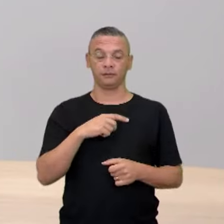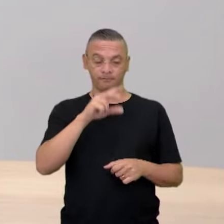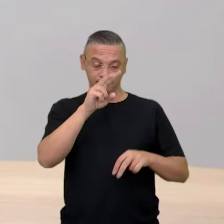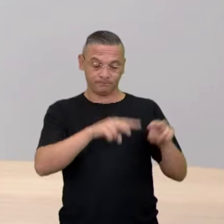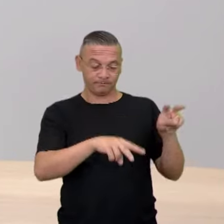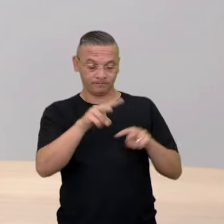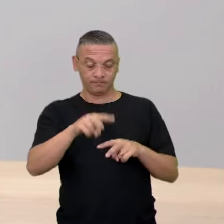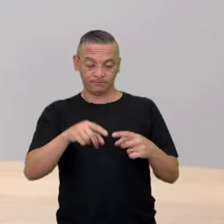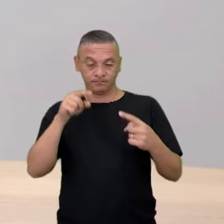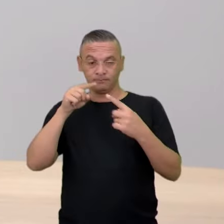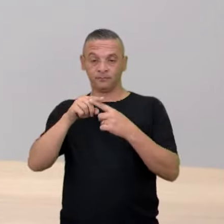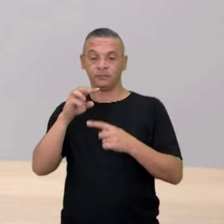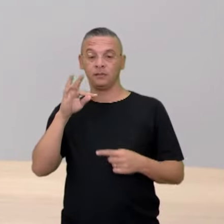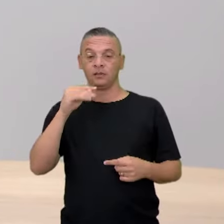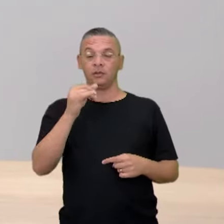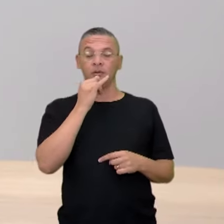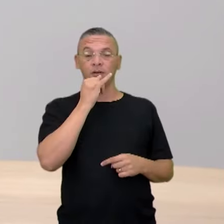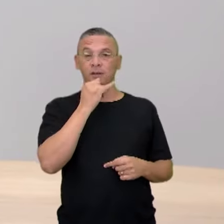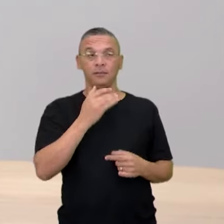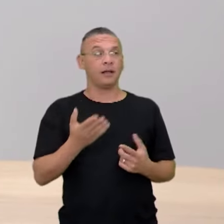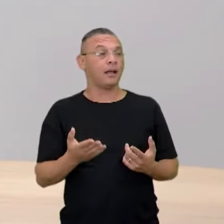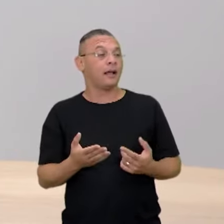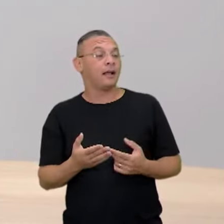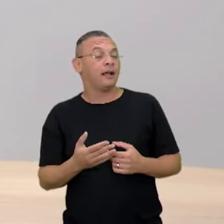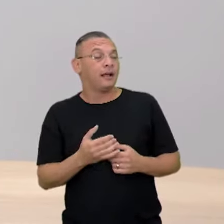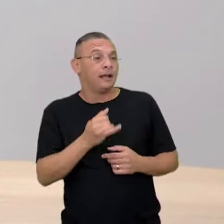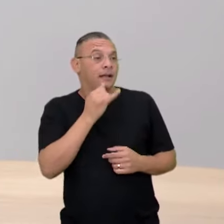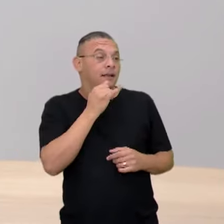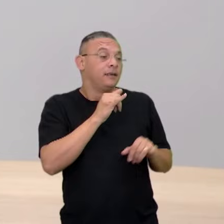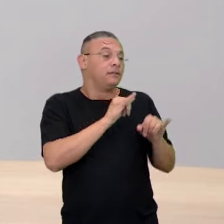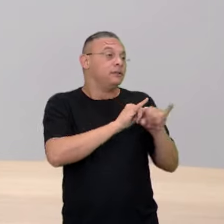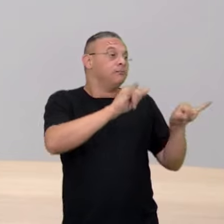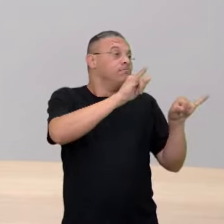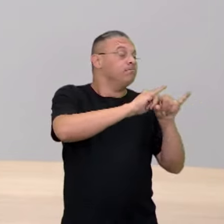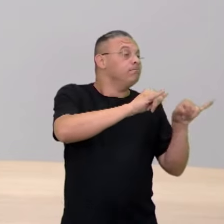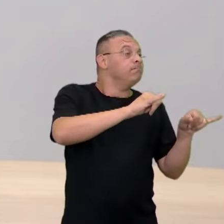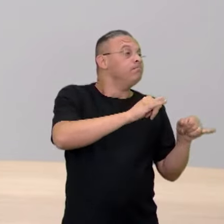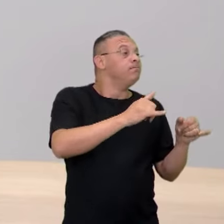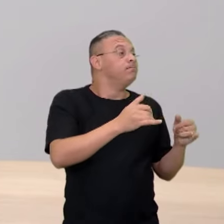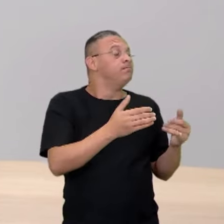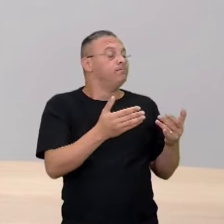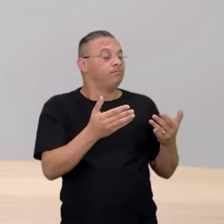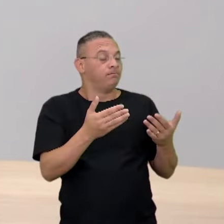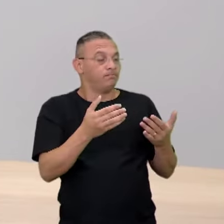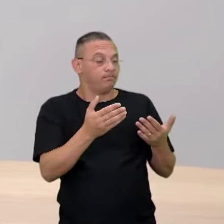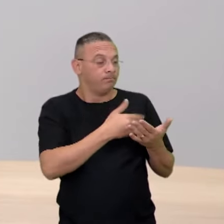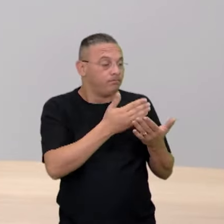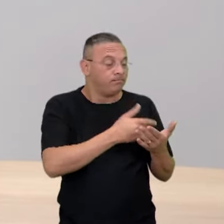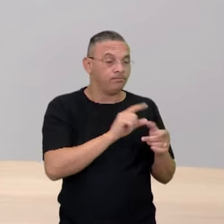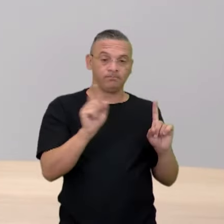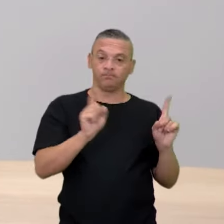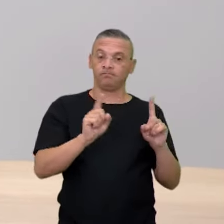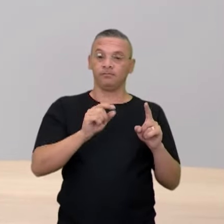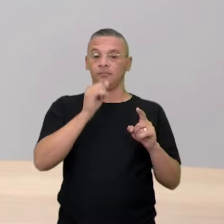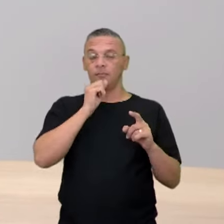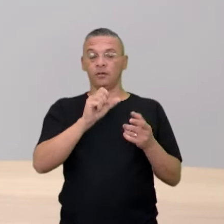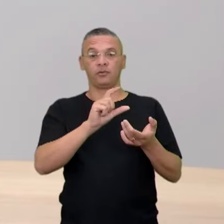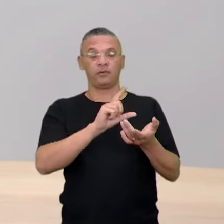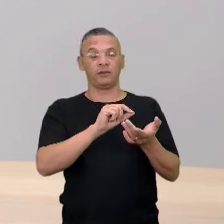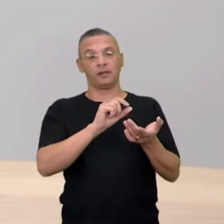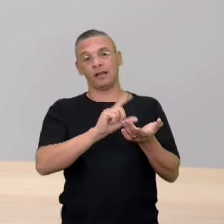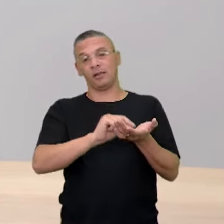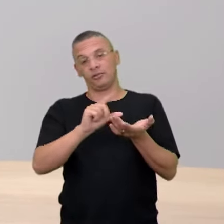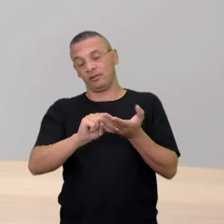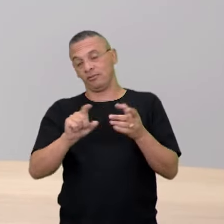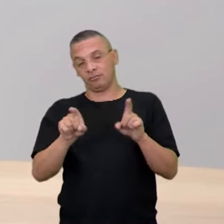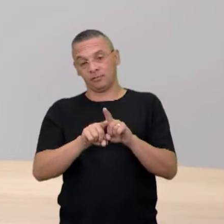tudo isso. Por exemplo, o jornal ele pode tratar isso em forma de notícia, em forma de reportagem, de artigo de opinião. Ele pode colocar